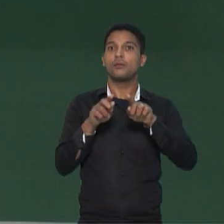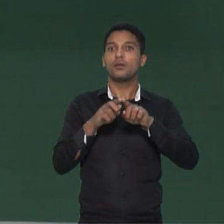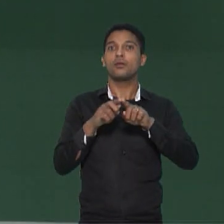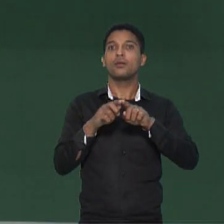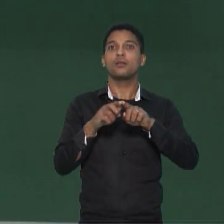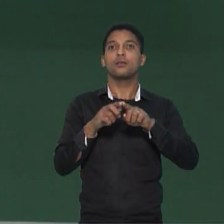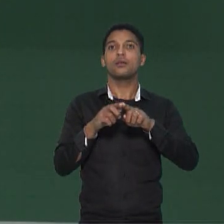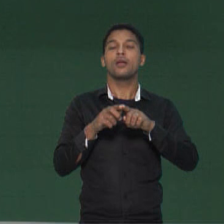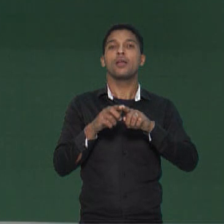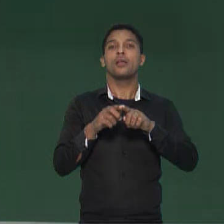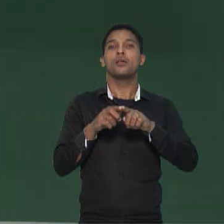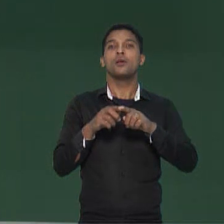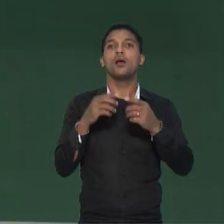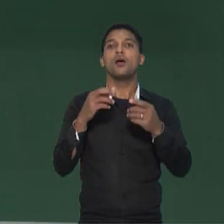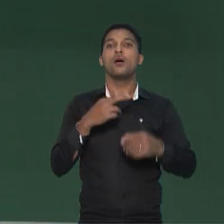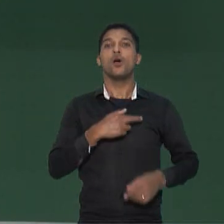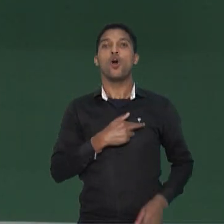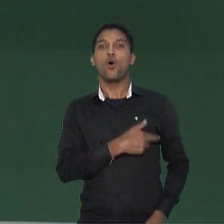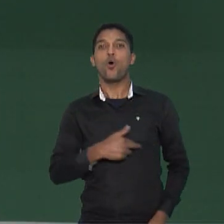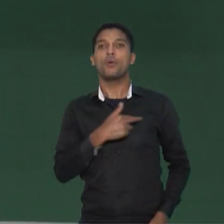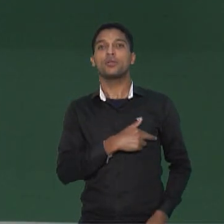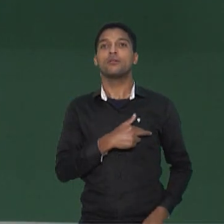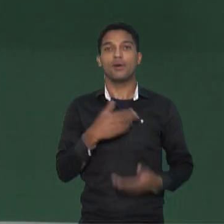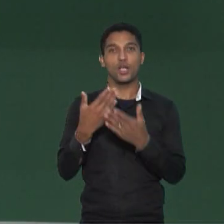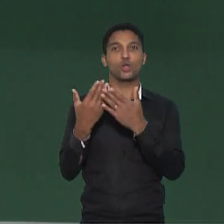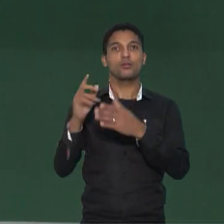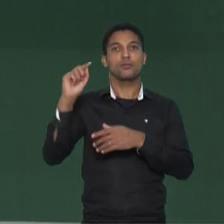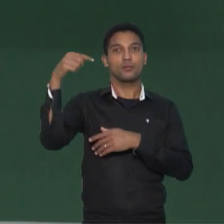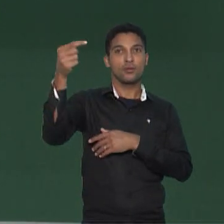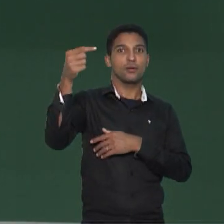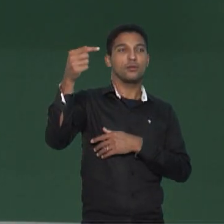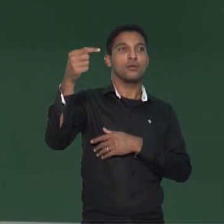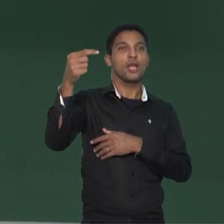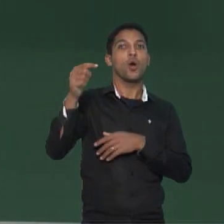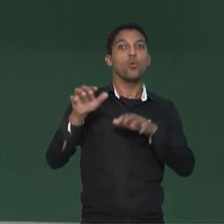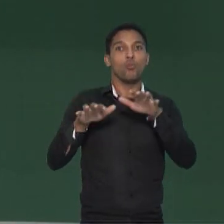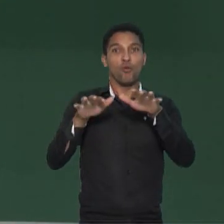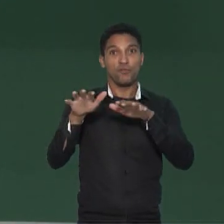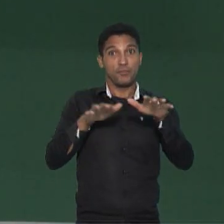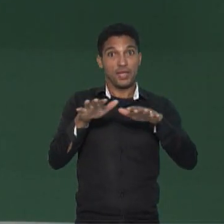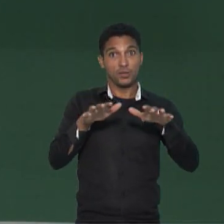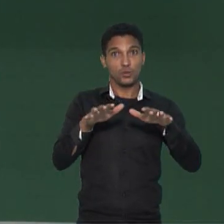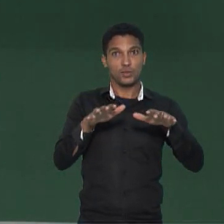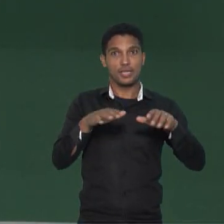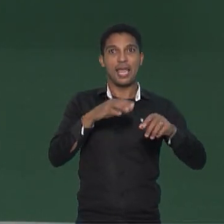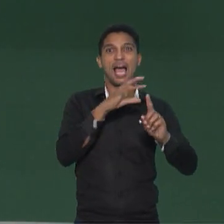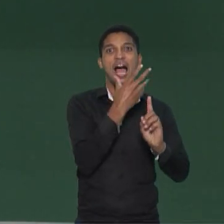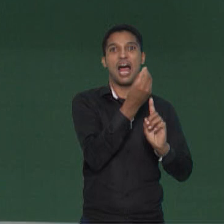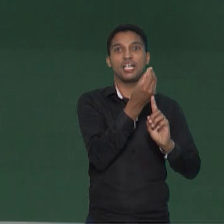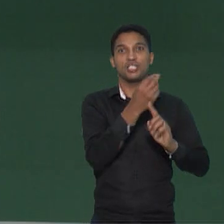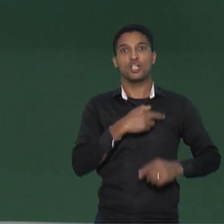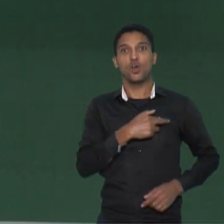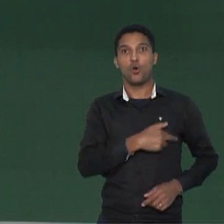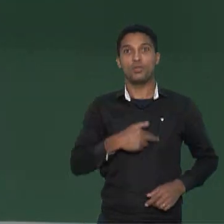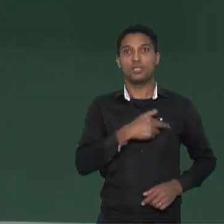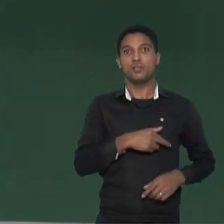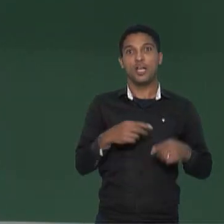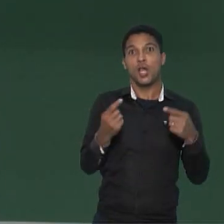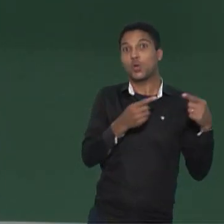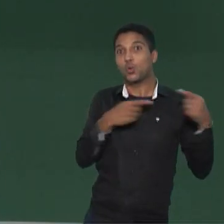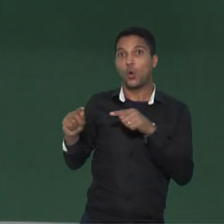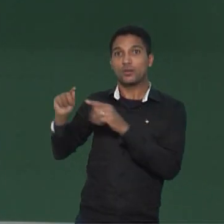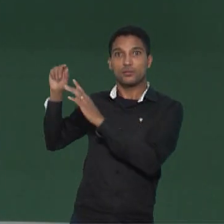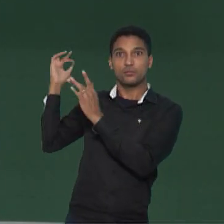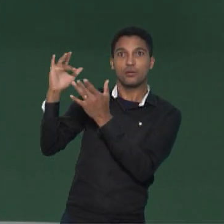o romantismo, tá? Que é o movimento que contrapôs o neoclassicismo, né? Um pregava uma influência, a gente já estudou